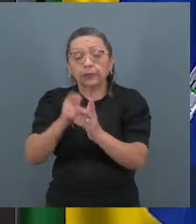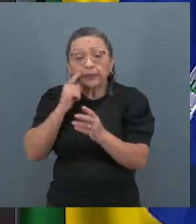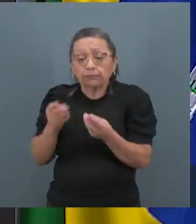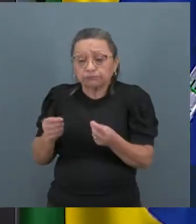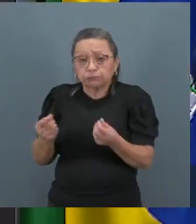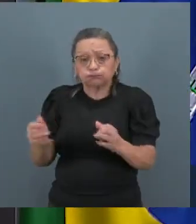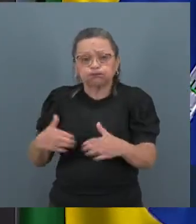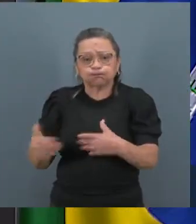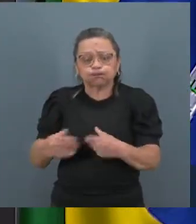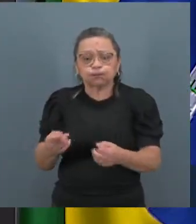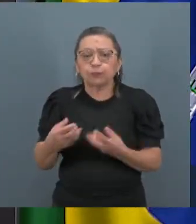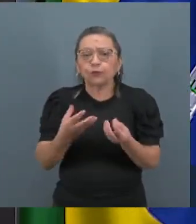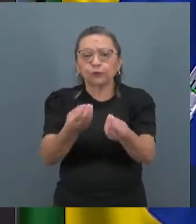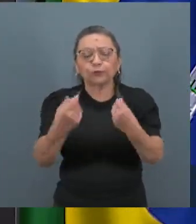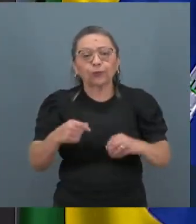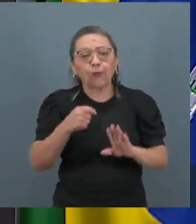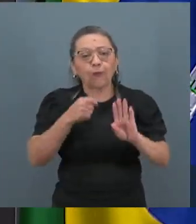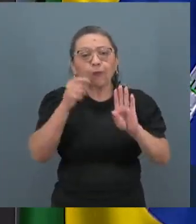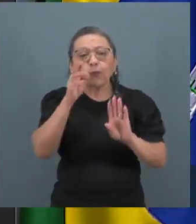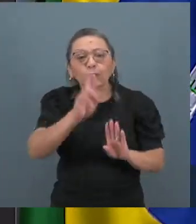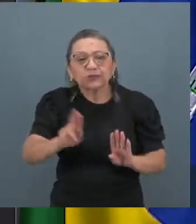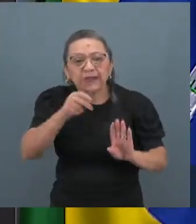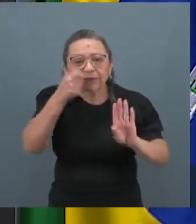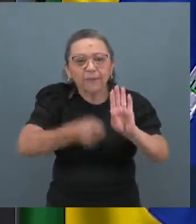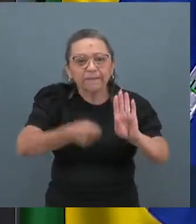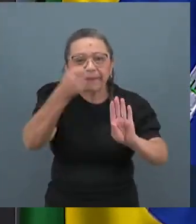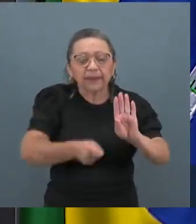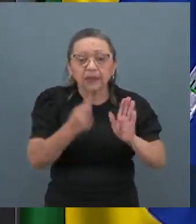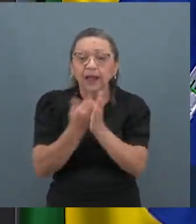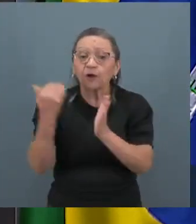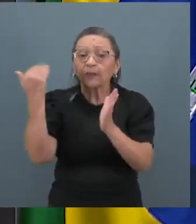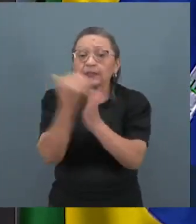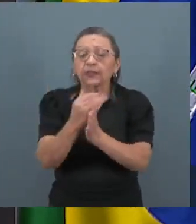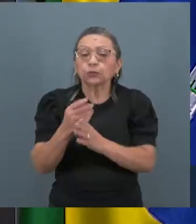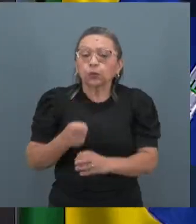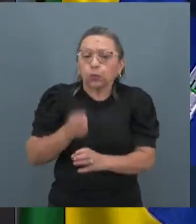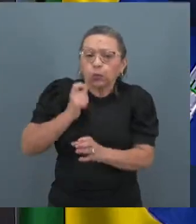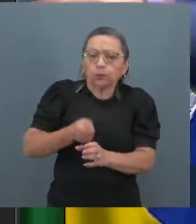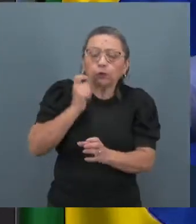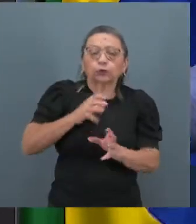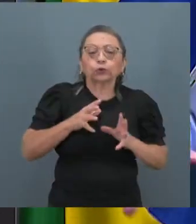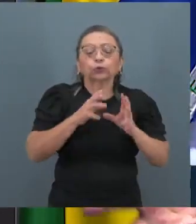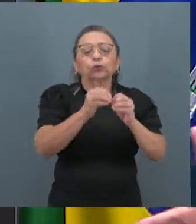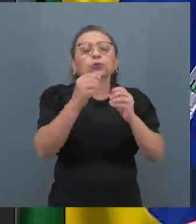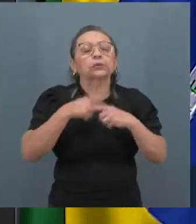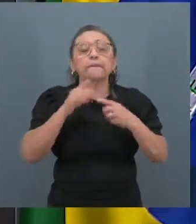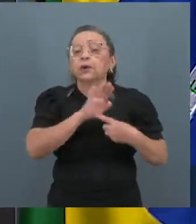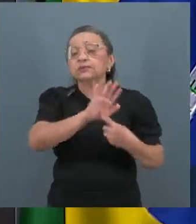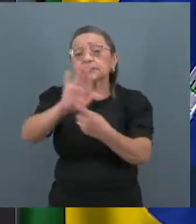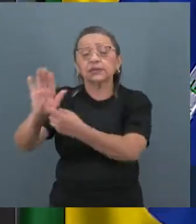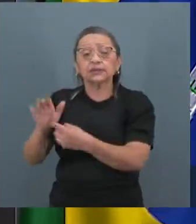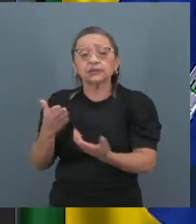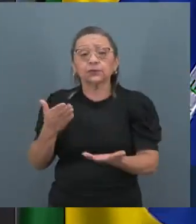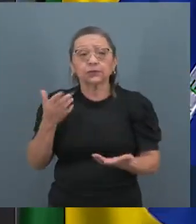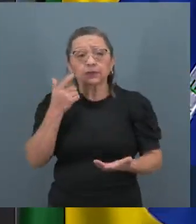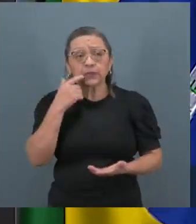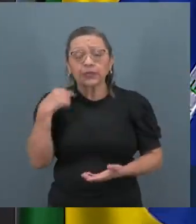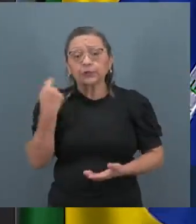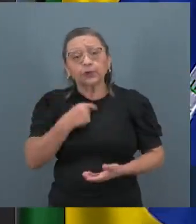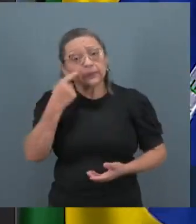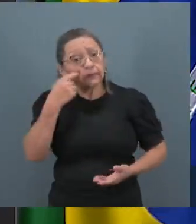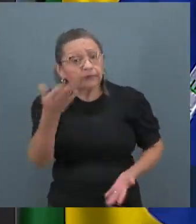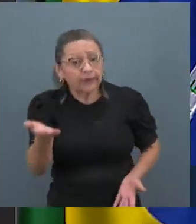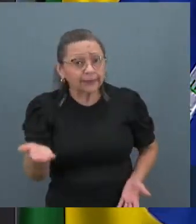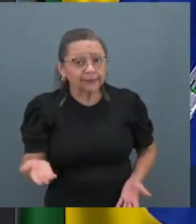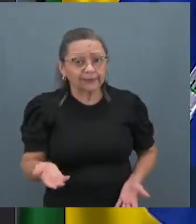montes dinheiro com as bets já, aumentando os seus lucros. Todos os veículos estão mostrando isso. A gente está vendo.